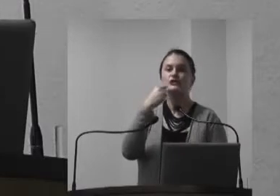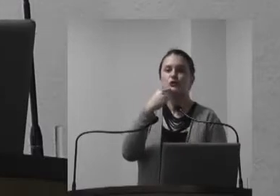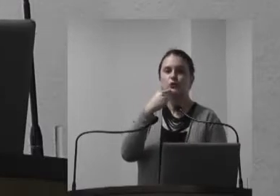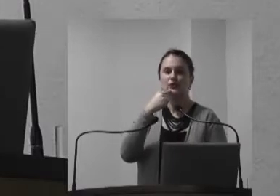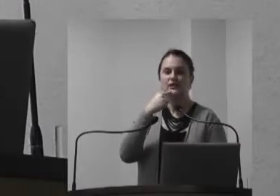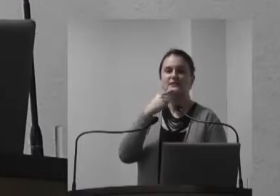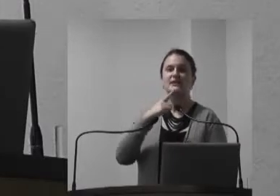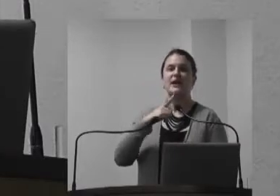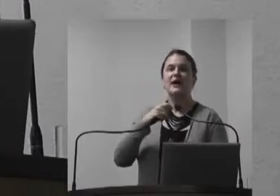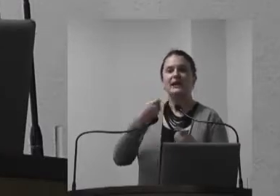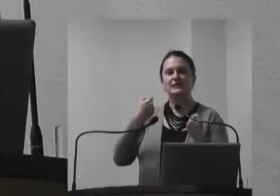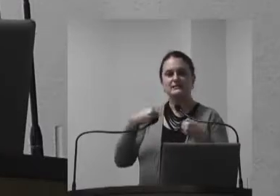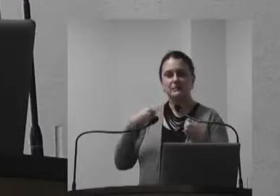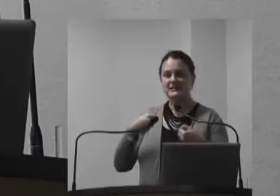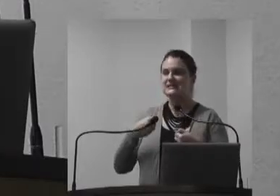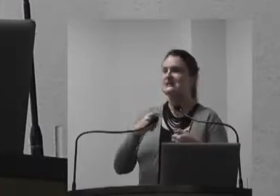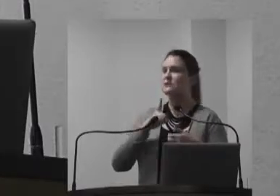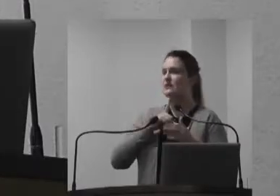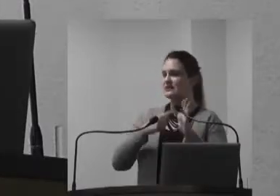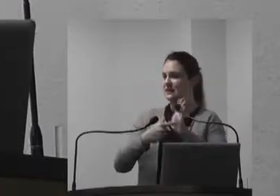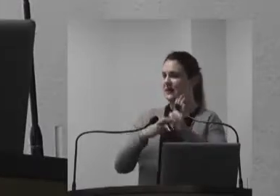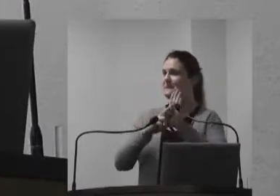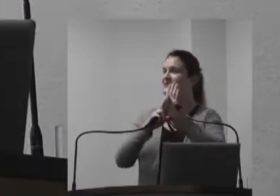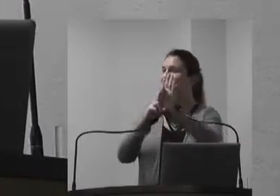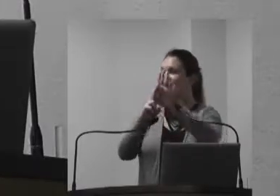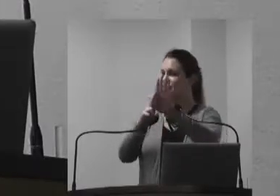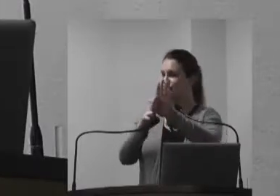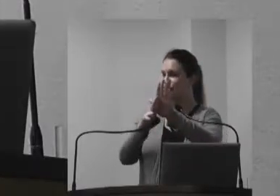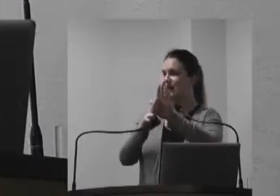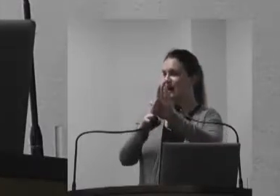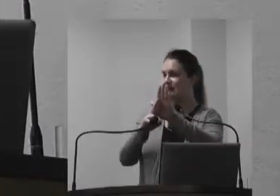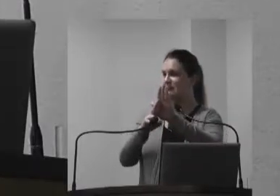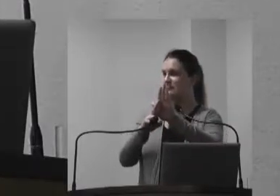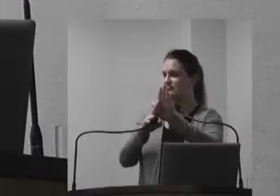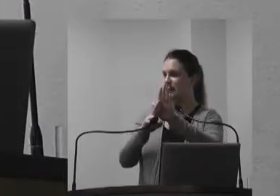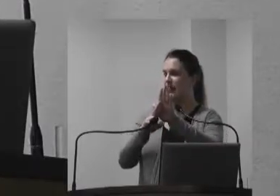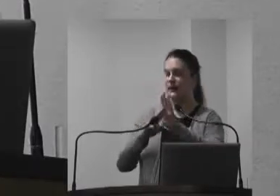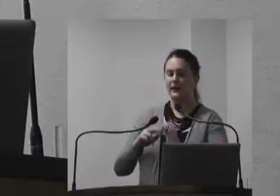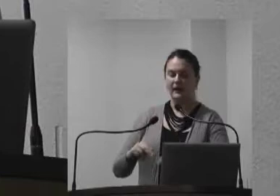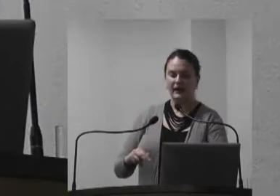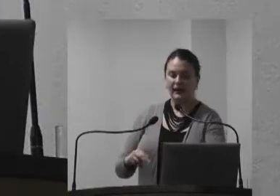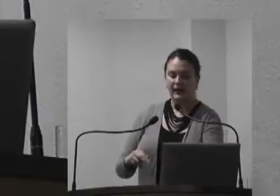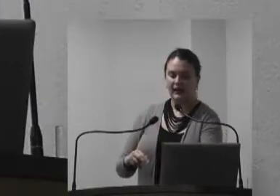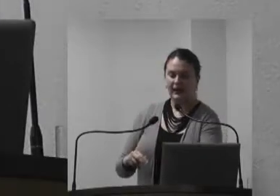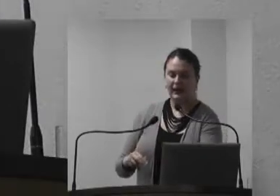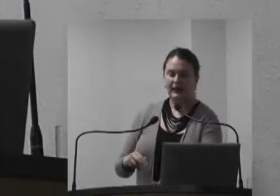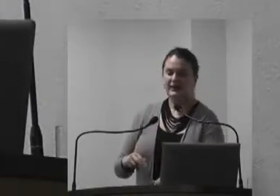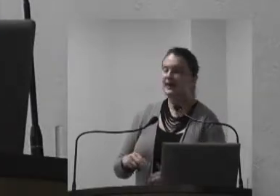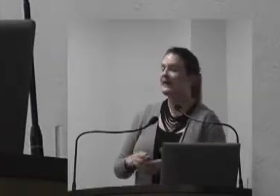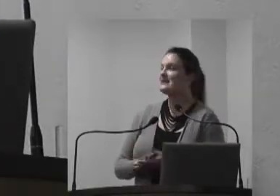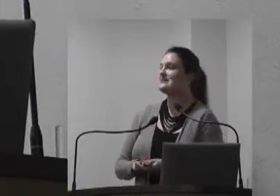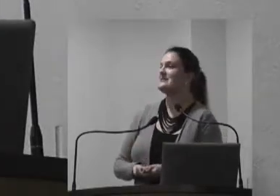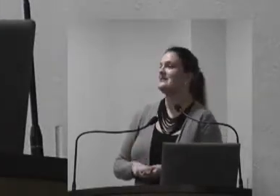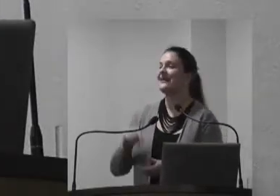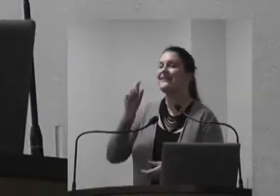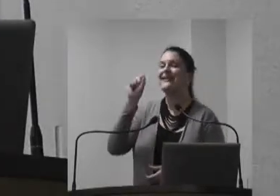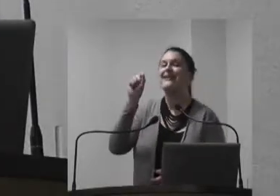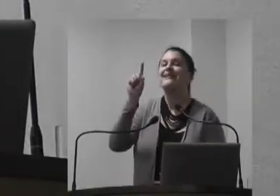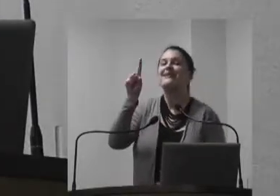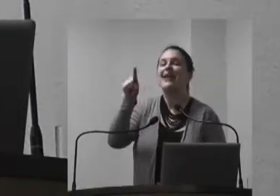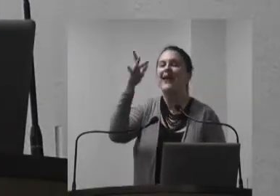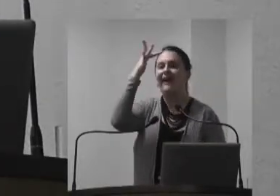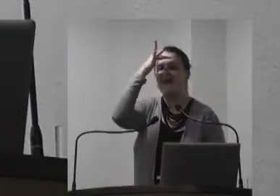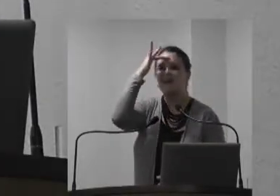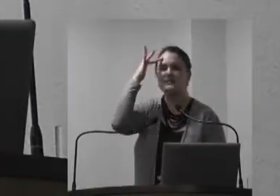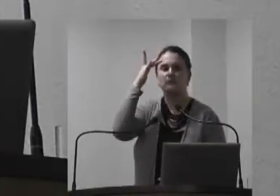pessoas surdas, elas precisam dessa representatividade, né? E aí, assim,